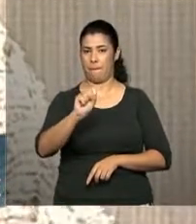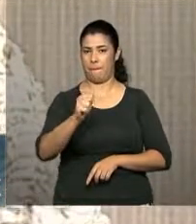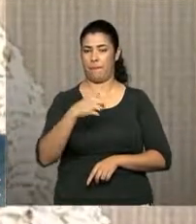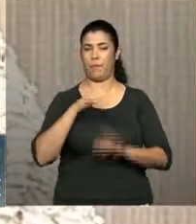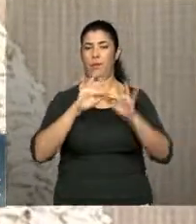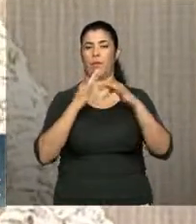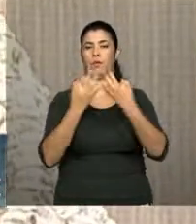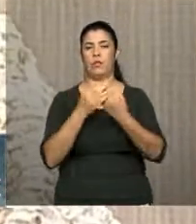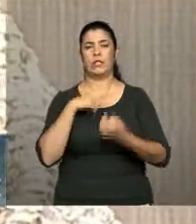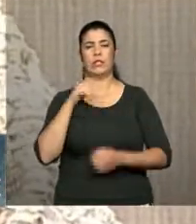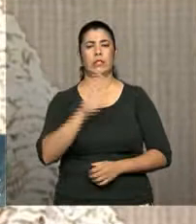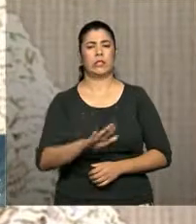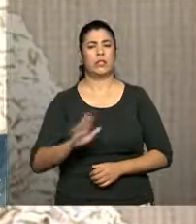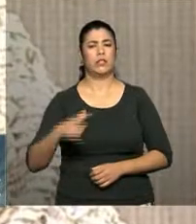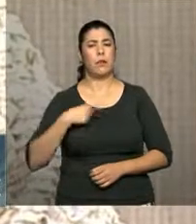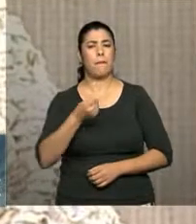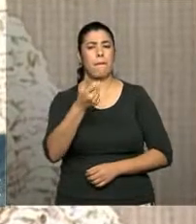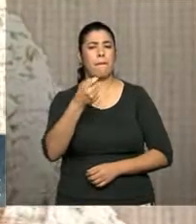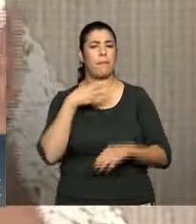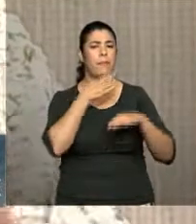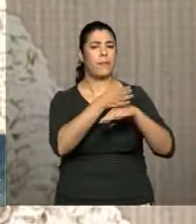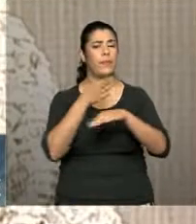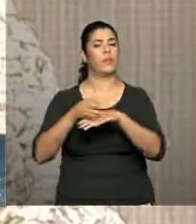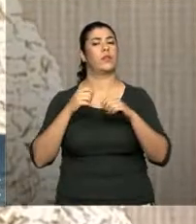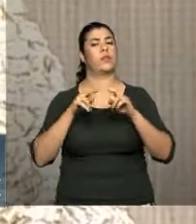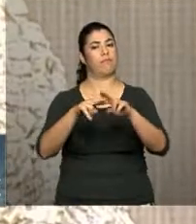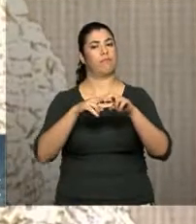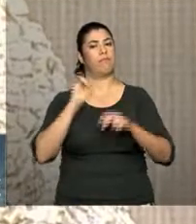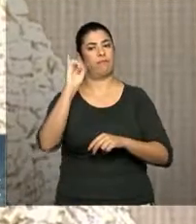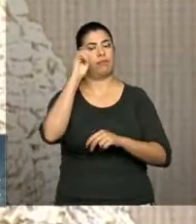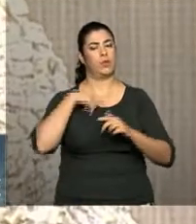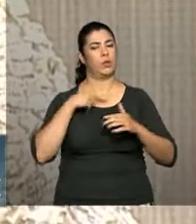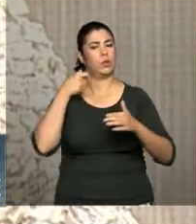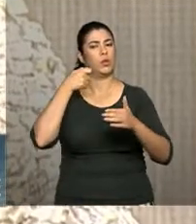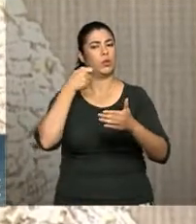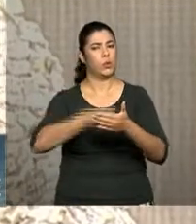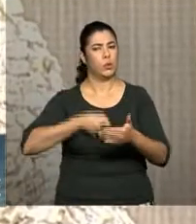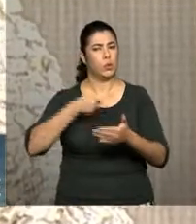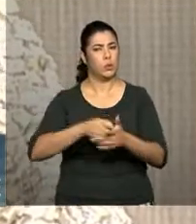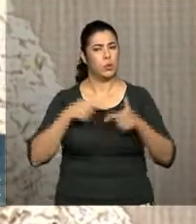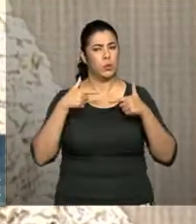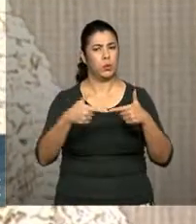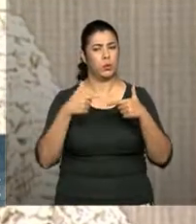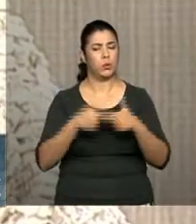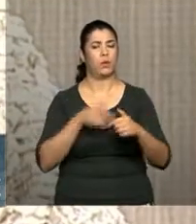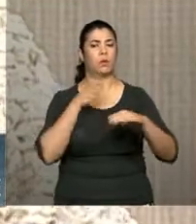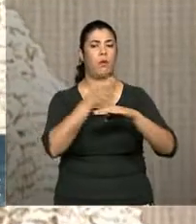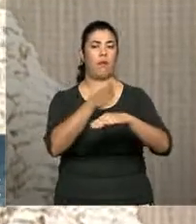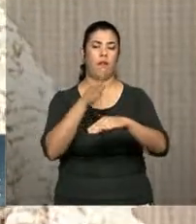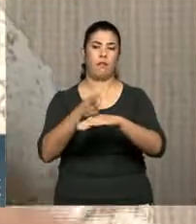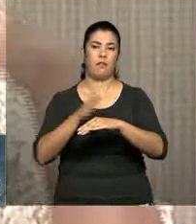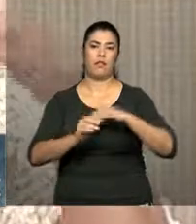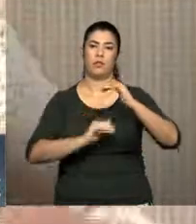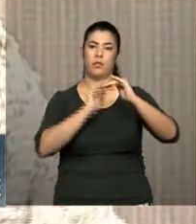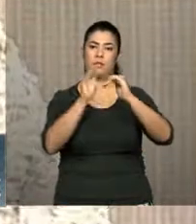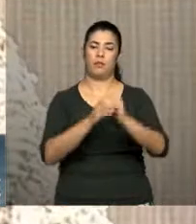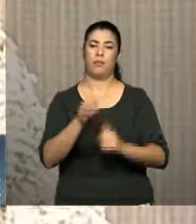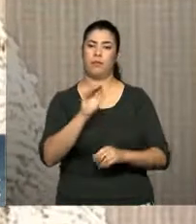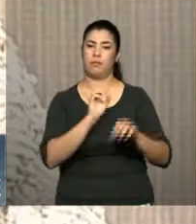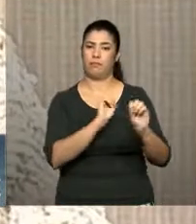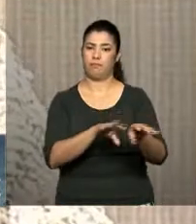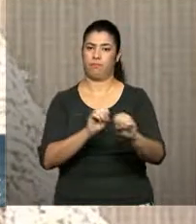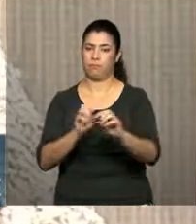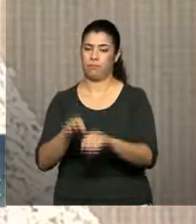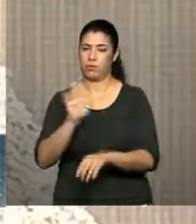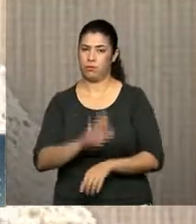menos acesso e portanto a gente tem que lutar ainda para que tenham acesso à educação infantil mas já se aproximam